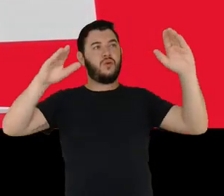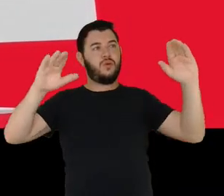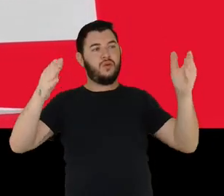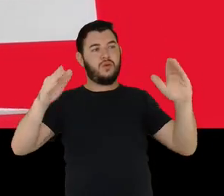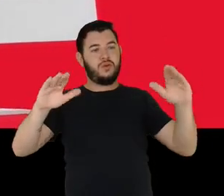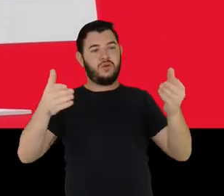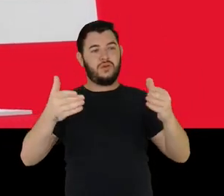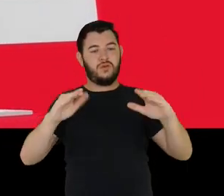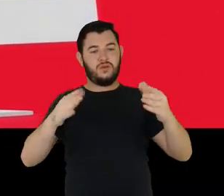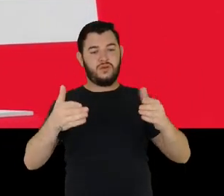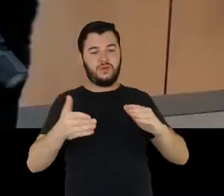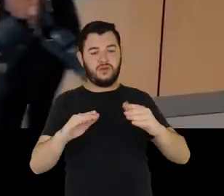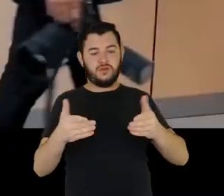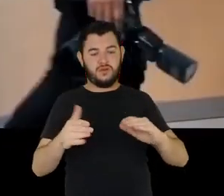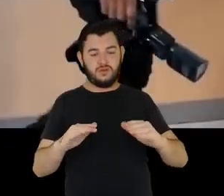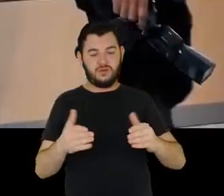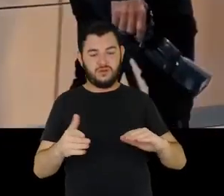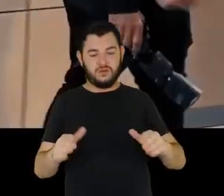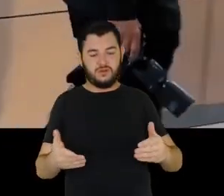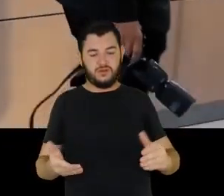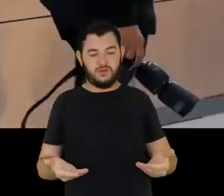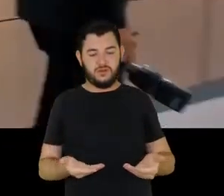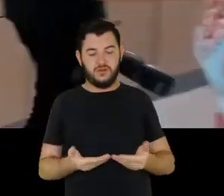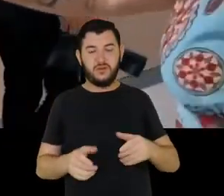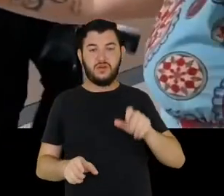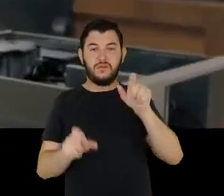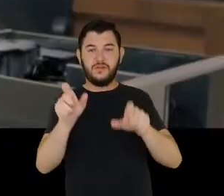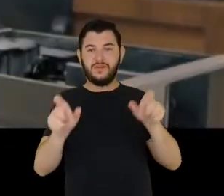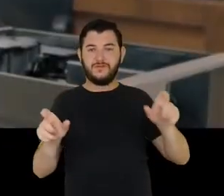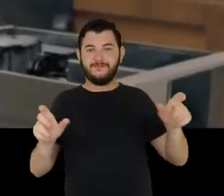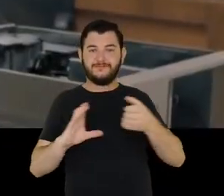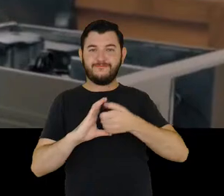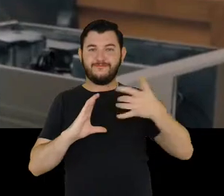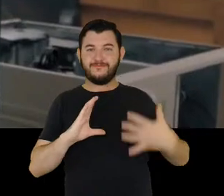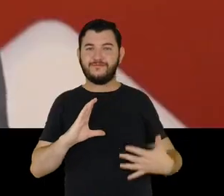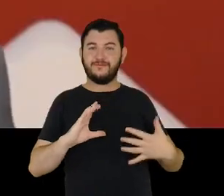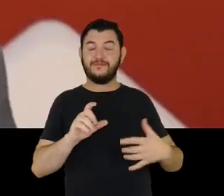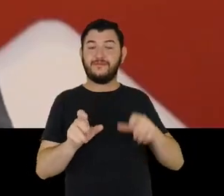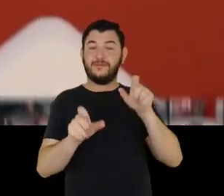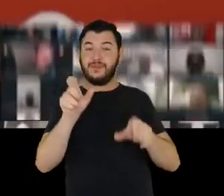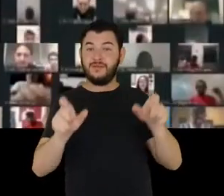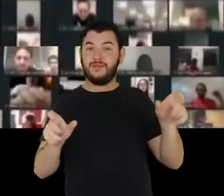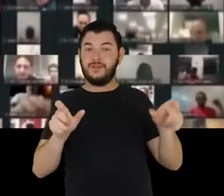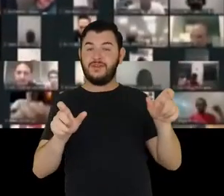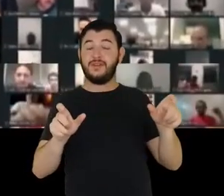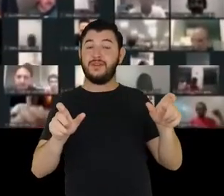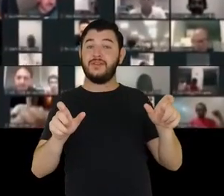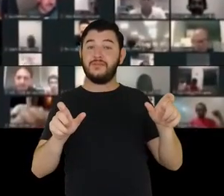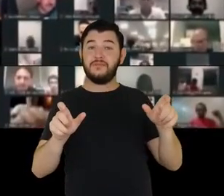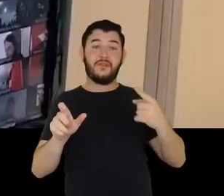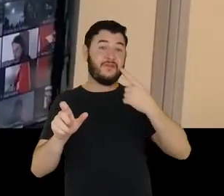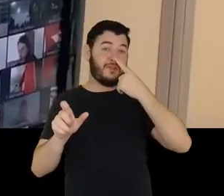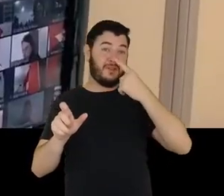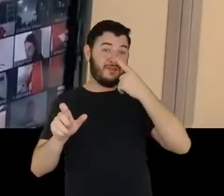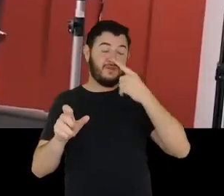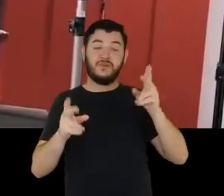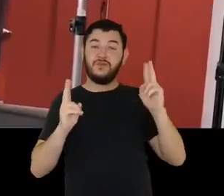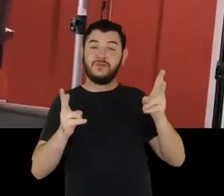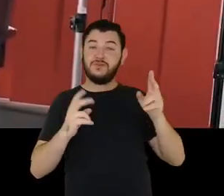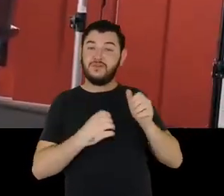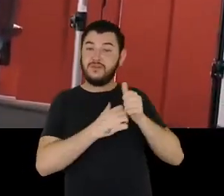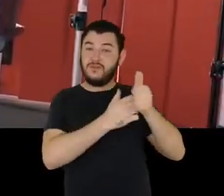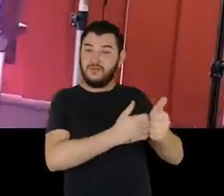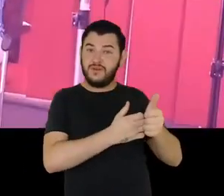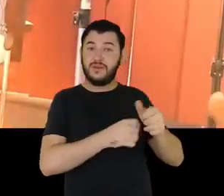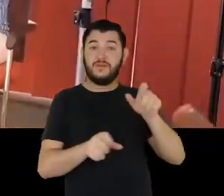já é de casa, siga em sintonia com a gente. E para você, que ainda não é, muito prazer. Fazemos parte